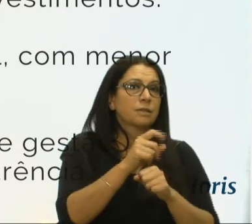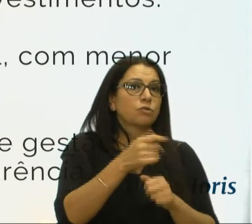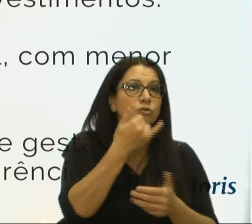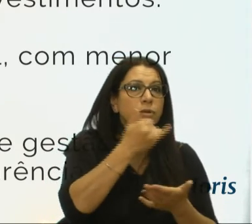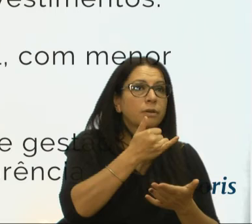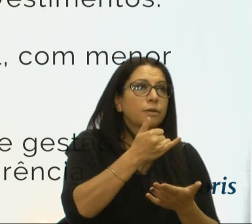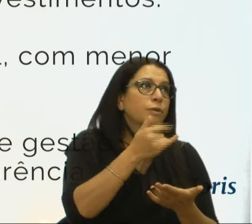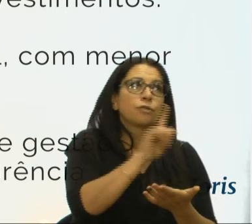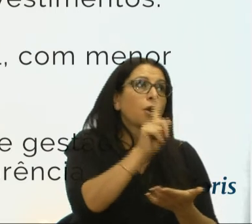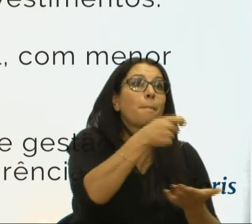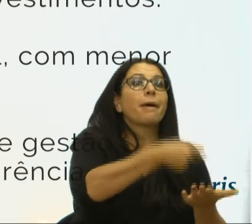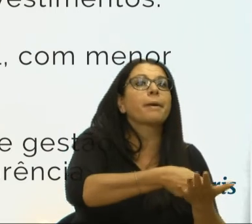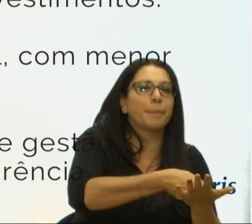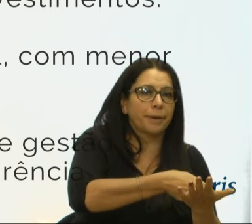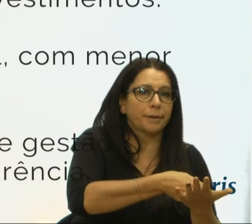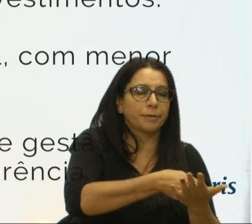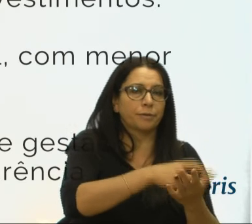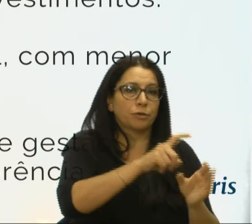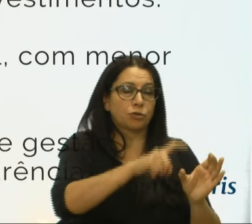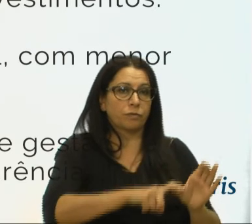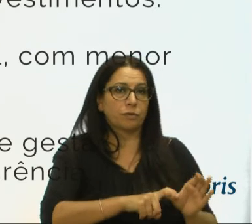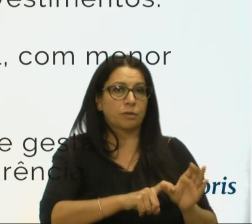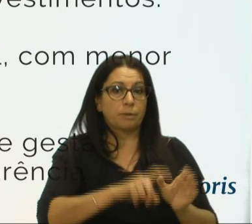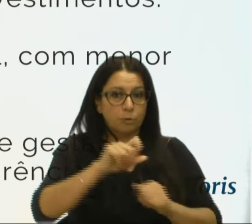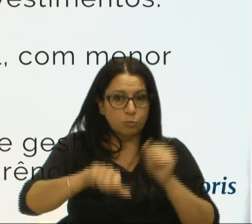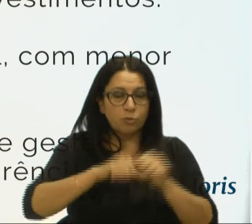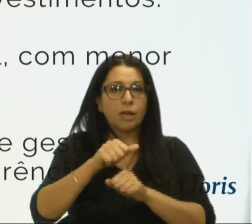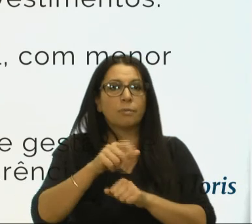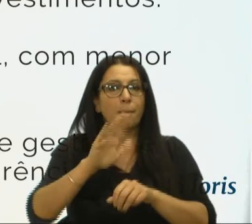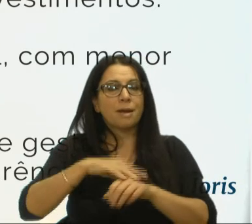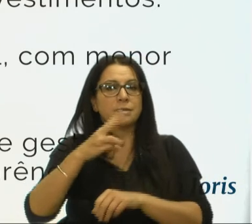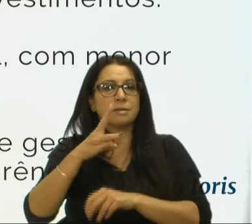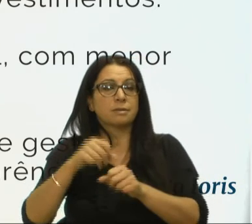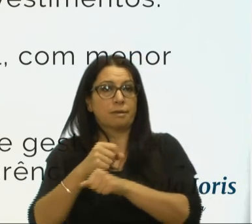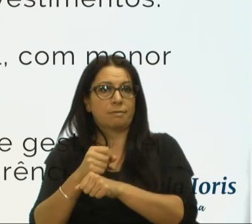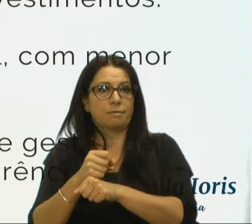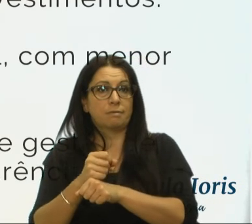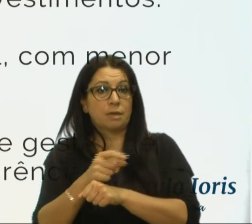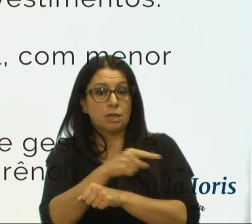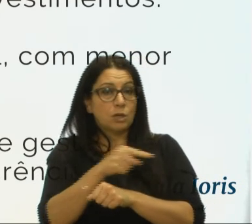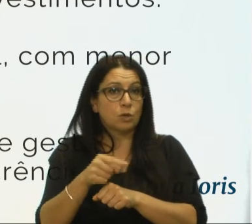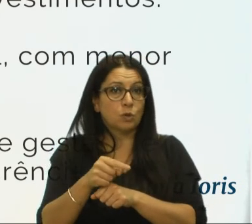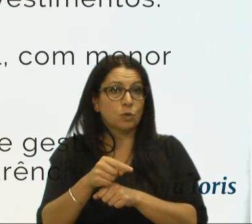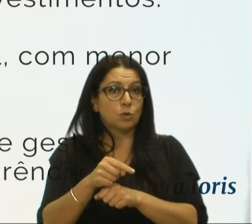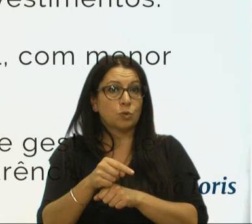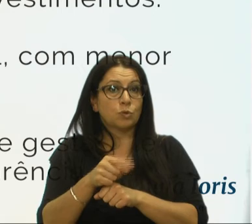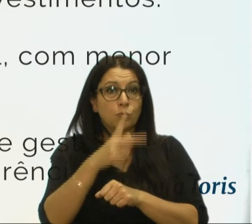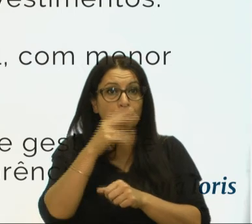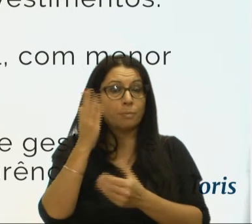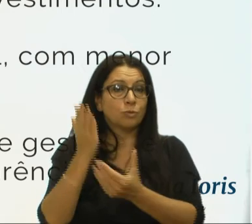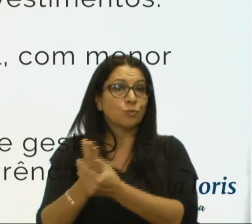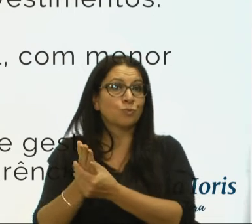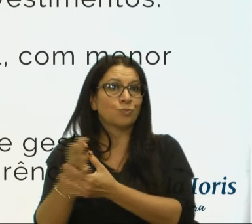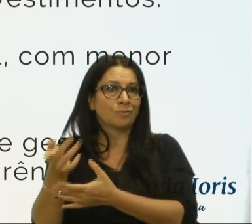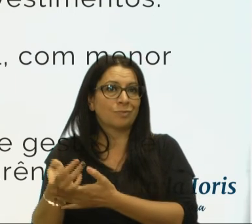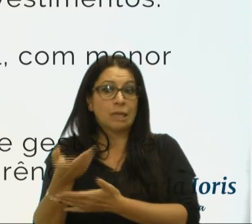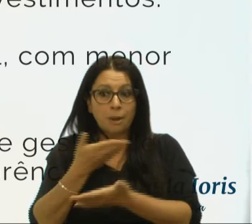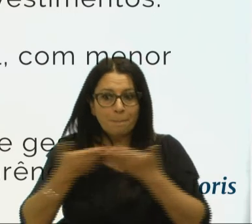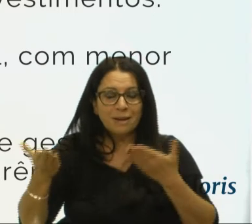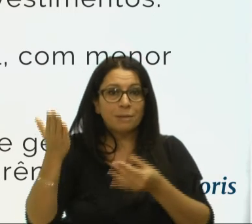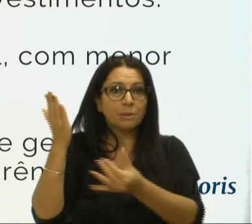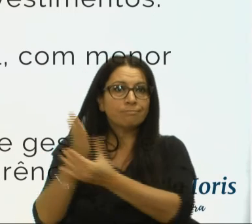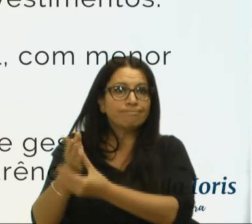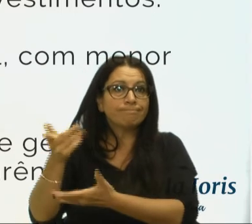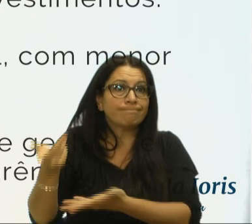de perdão, e renovados por mais 3 anos. E hoje nós estamos com isso sob liminar. Se nós perdermos essa